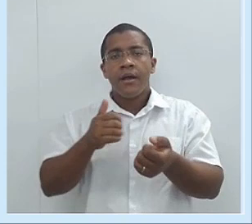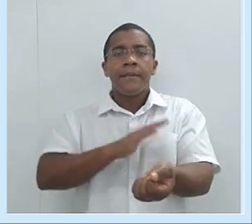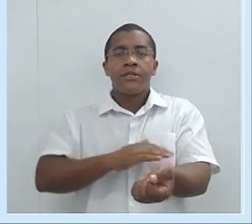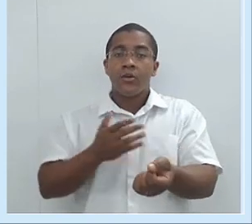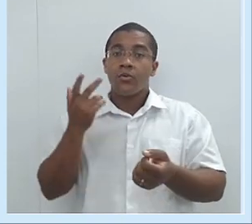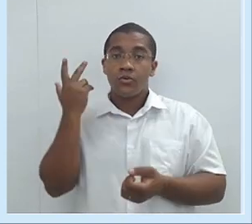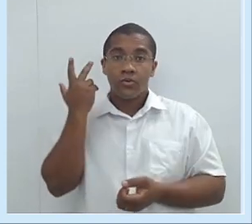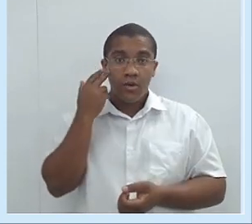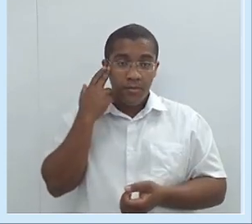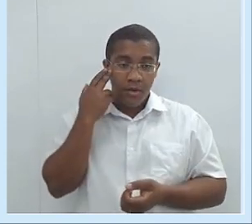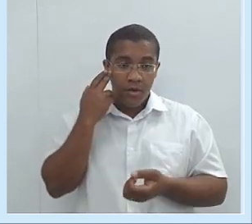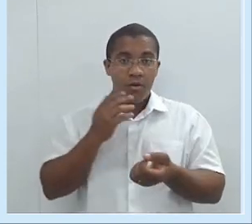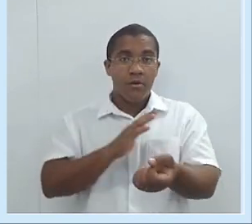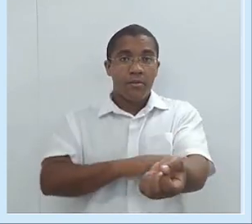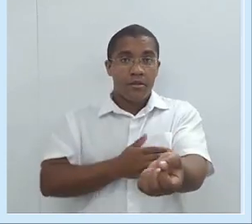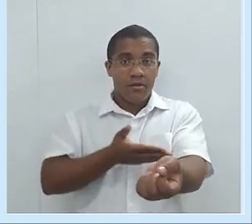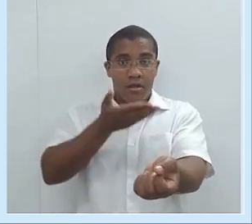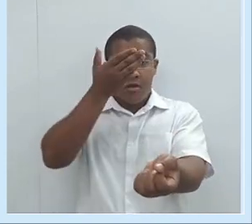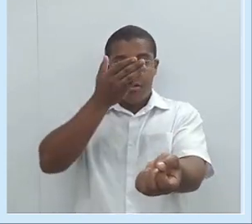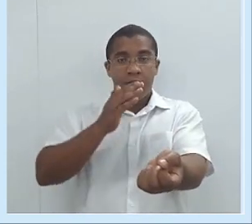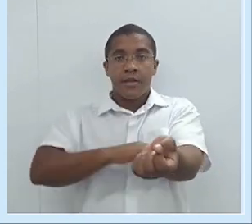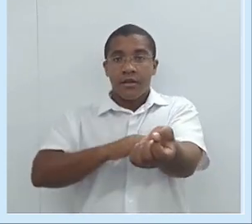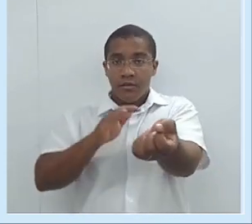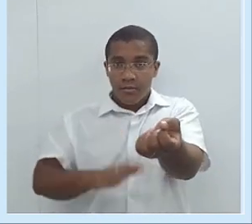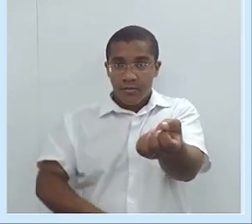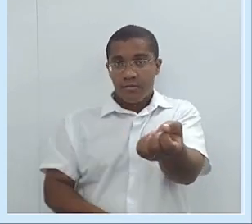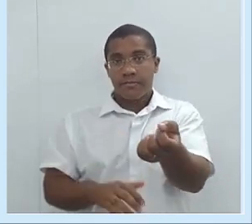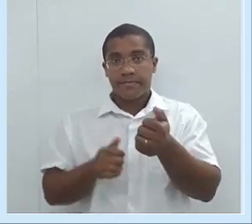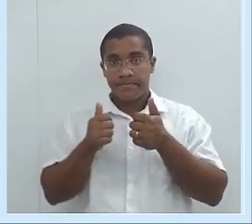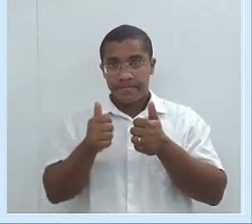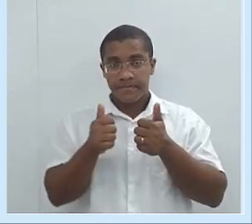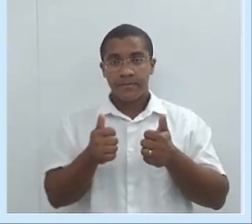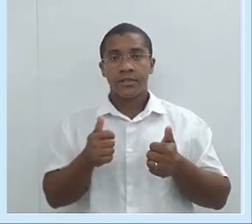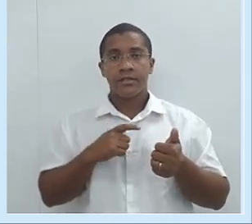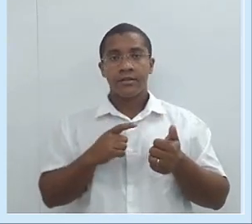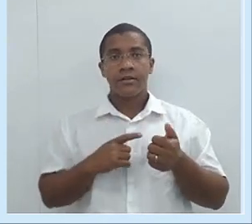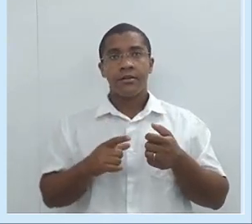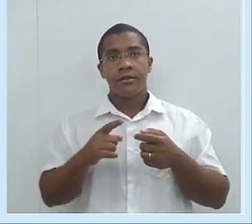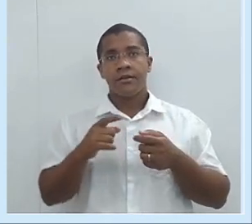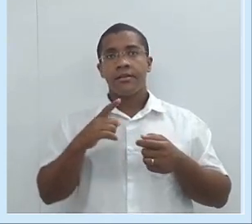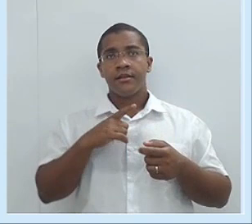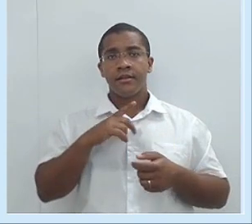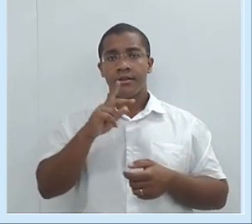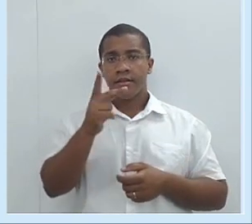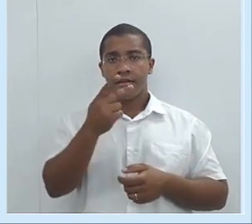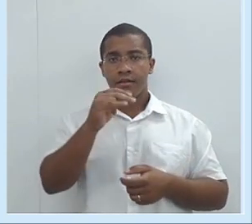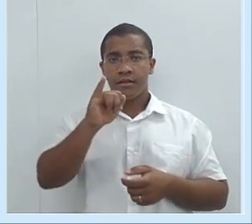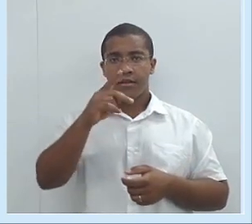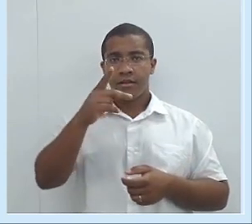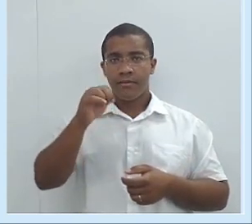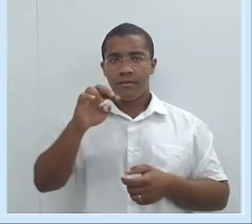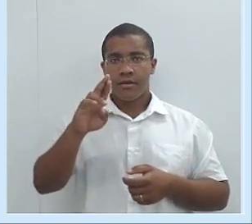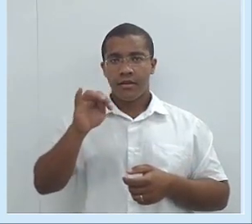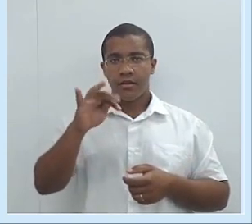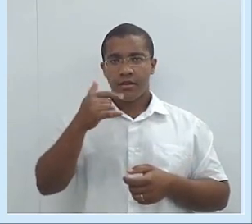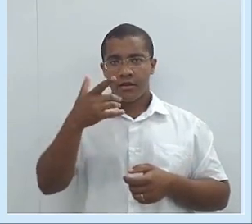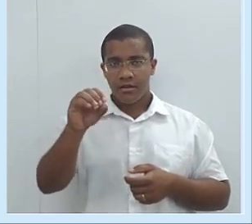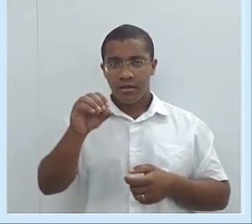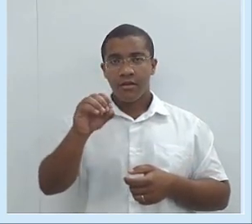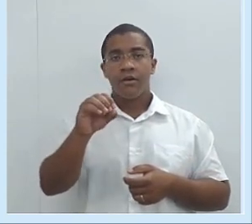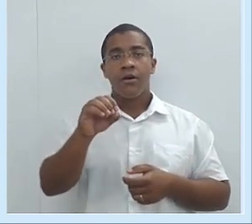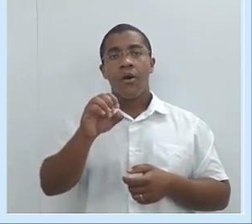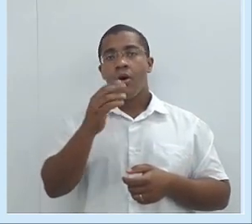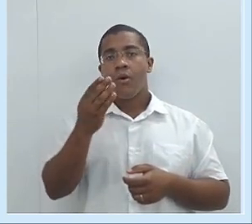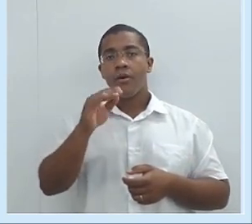em normal, pressão alta e pressão baixa. E aí a gente tem esses termos de hipertensão e